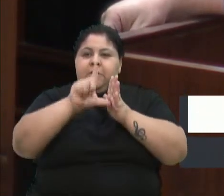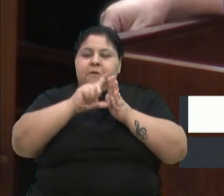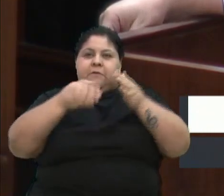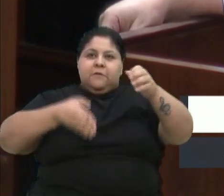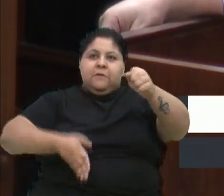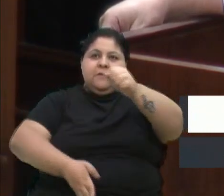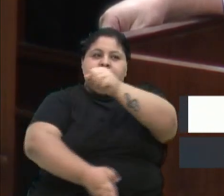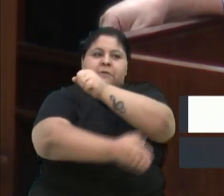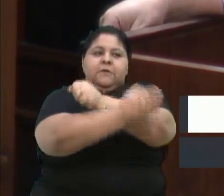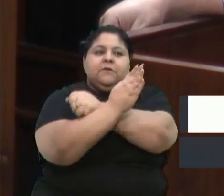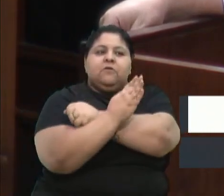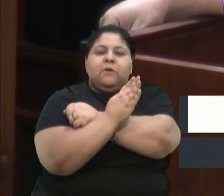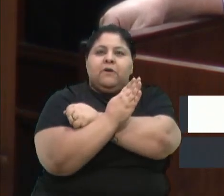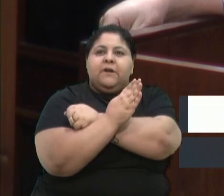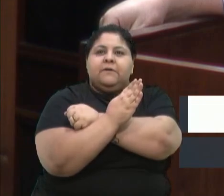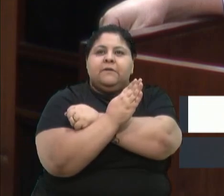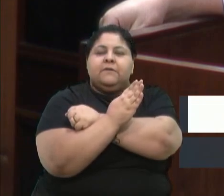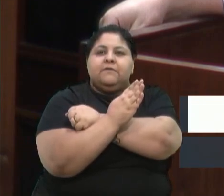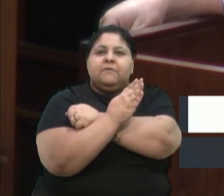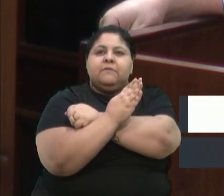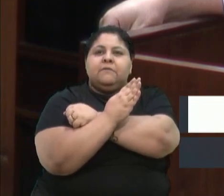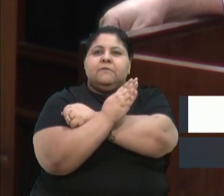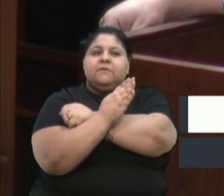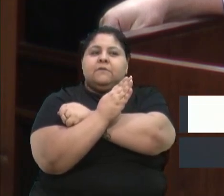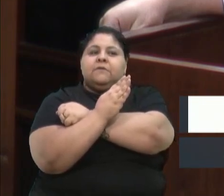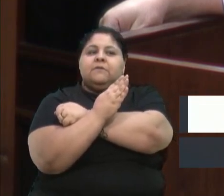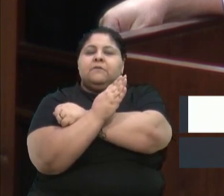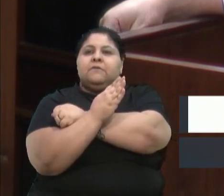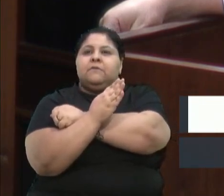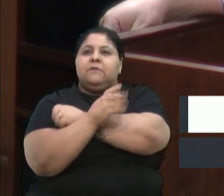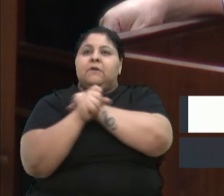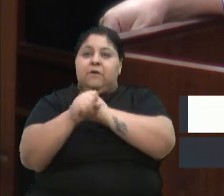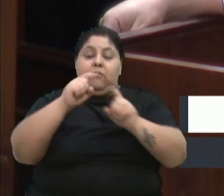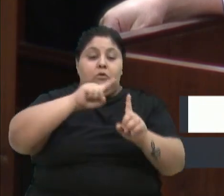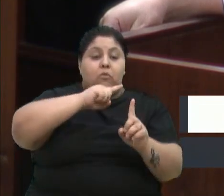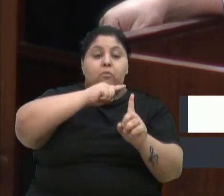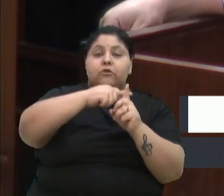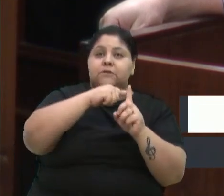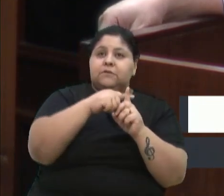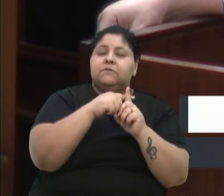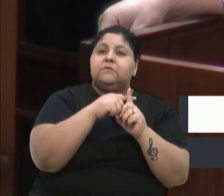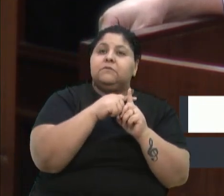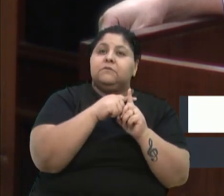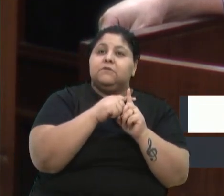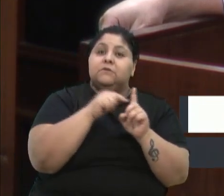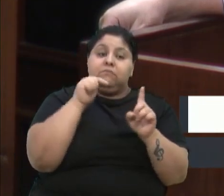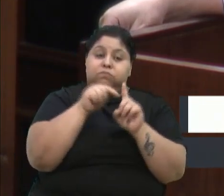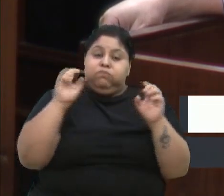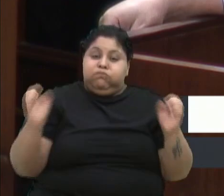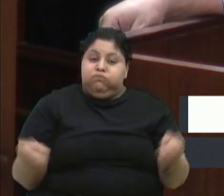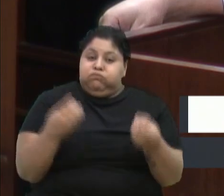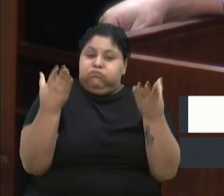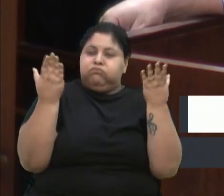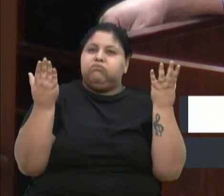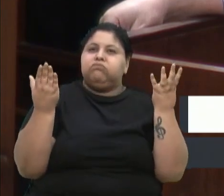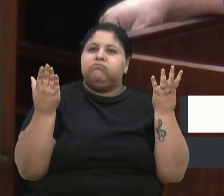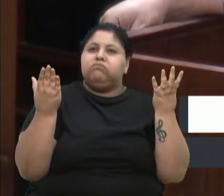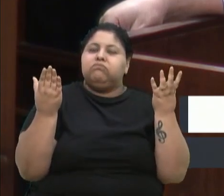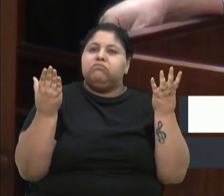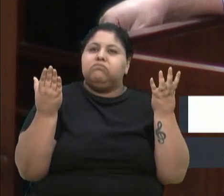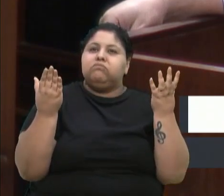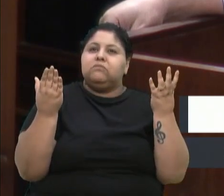conosco os arquitetos que trabalham na Secretaria da Educação, estiveram junto o pessoal que trabalha na